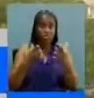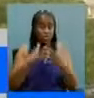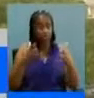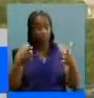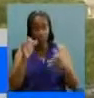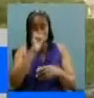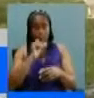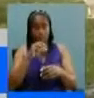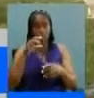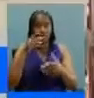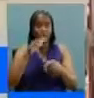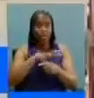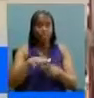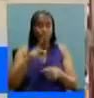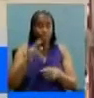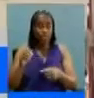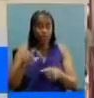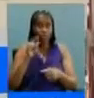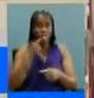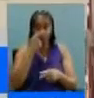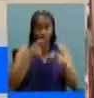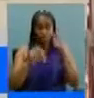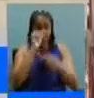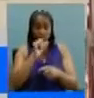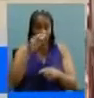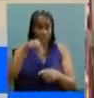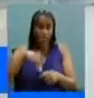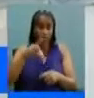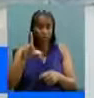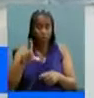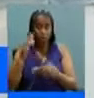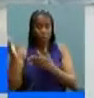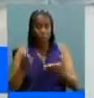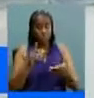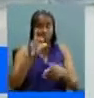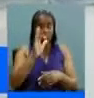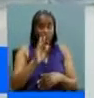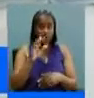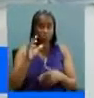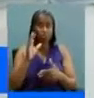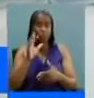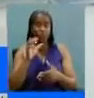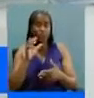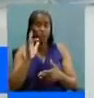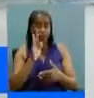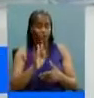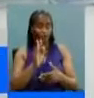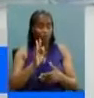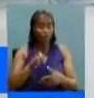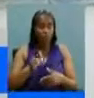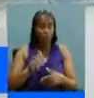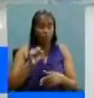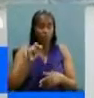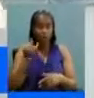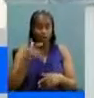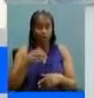com artistas de renome como Miri Lobo e seus convidados e Fero Gaita. Se transforma uma zona de Quebra-Canela